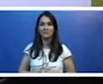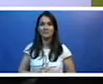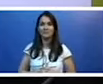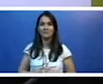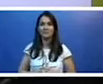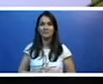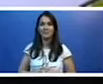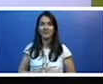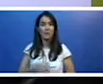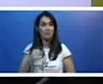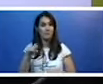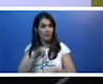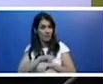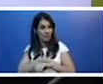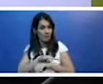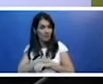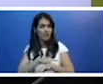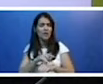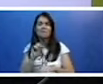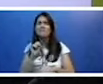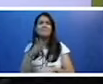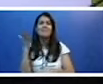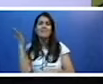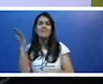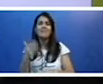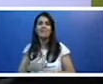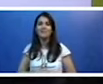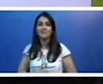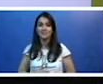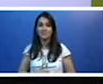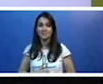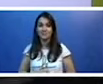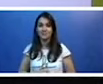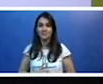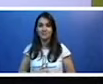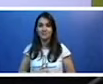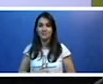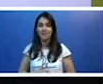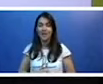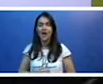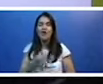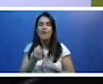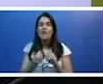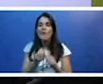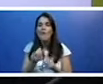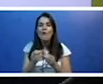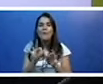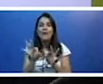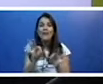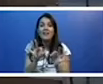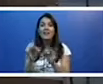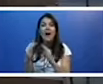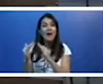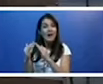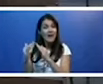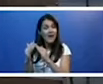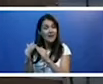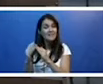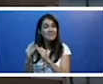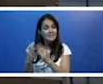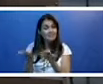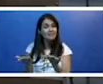Ou seja, para que que serve isso aqui? É o planejamento de como a casa vai